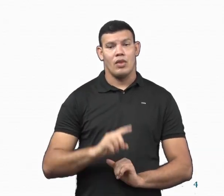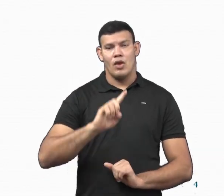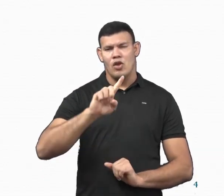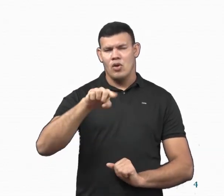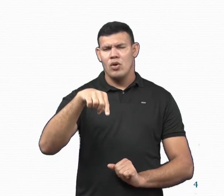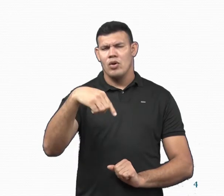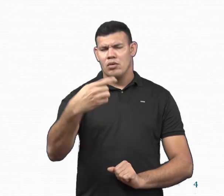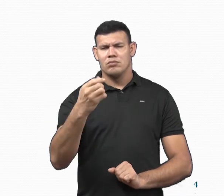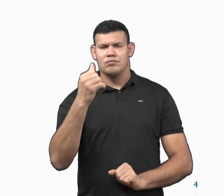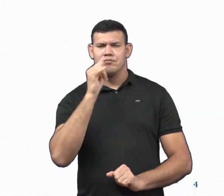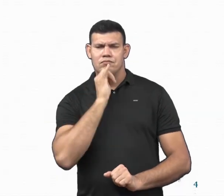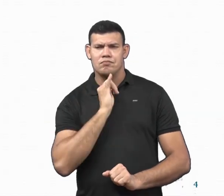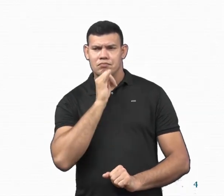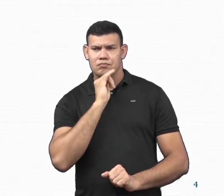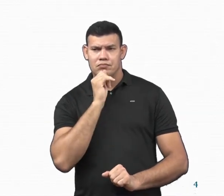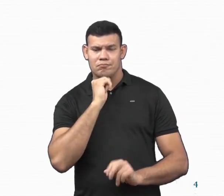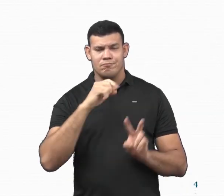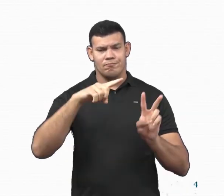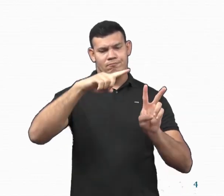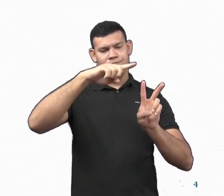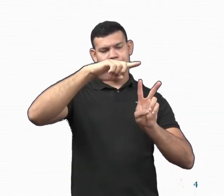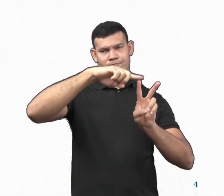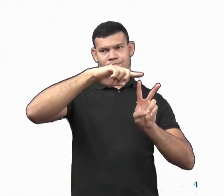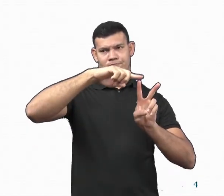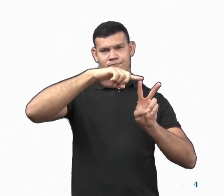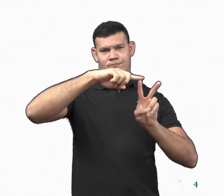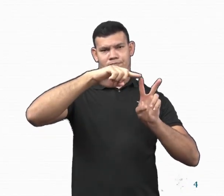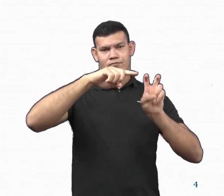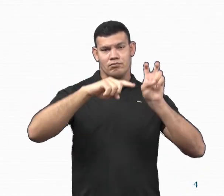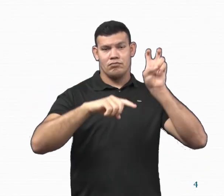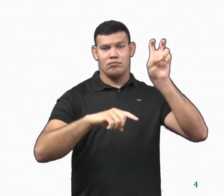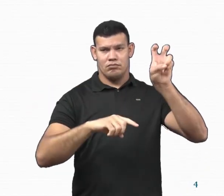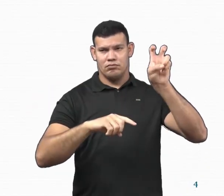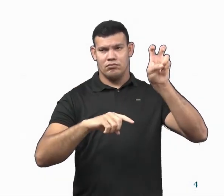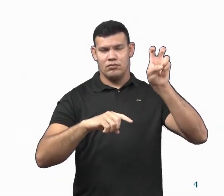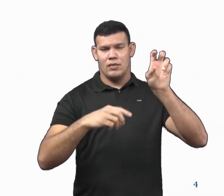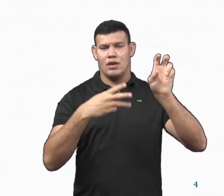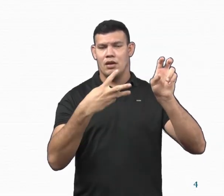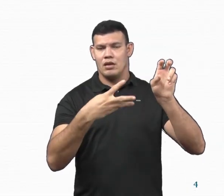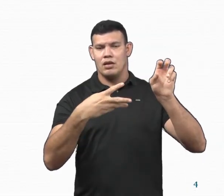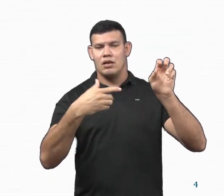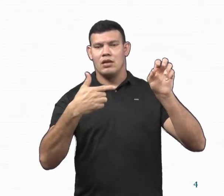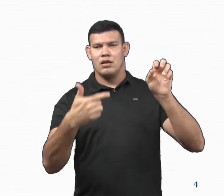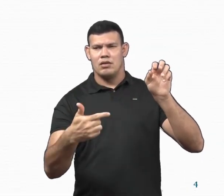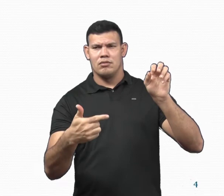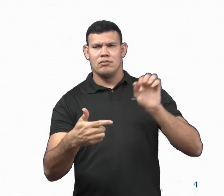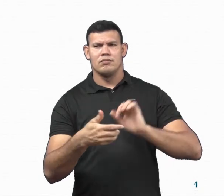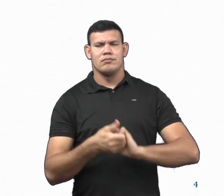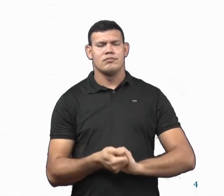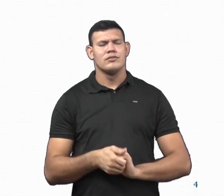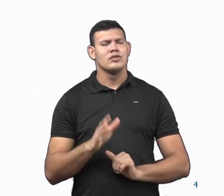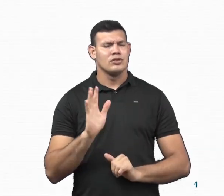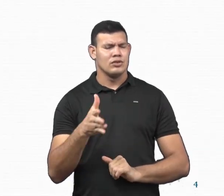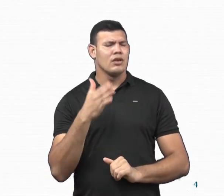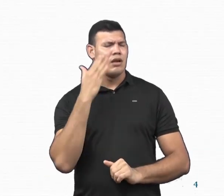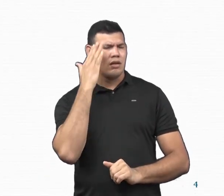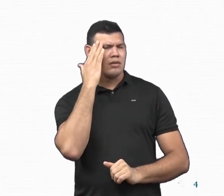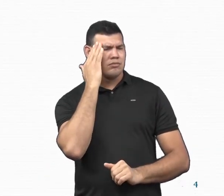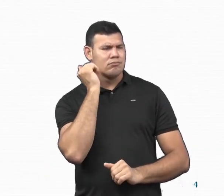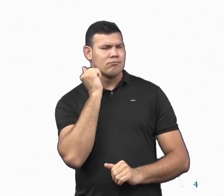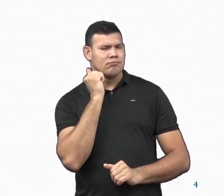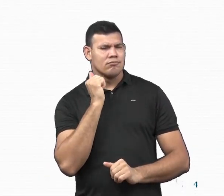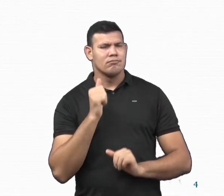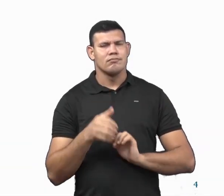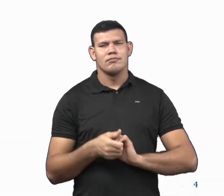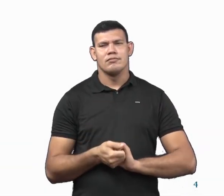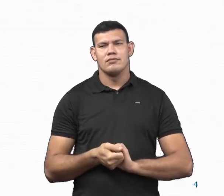Outro exemplo, raiz quinta de 32. Novamente, eu vou fazer aqui rapidinho. A gente já fez esse 32, então eu vou fazer ele